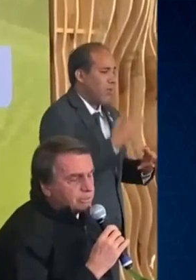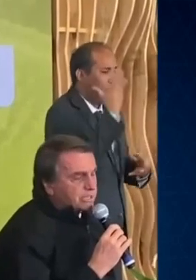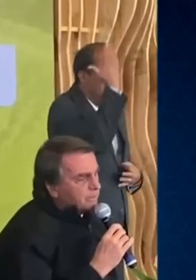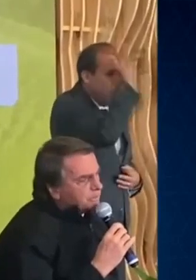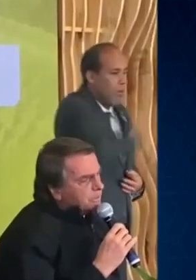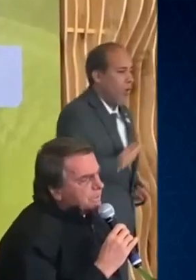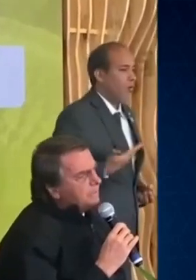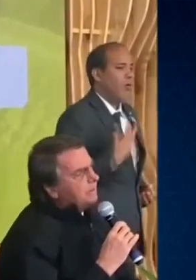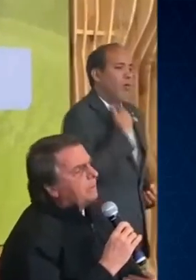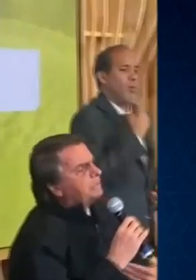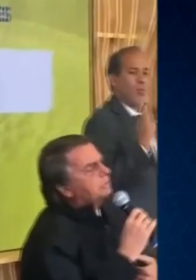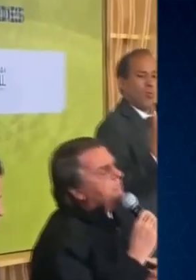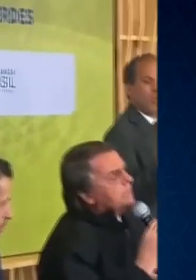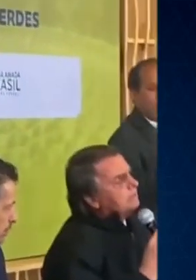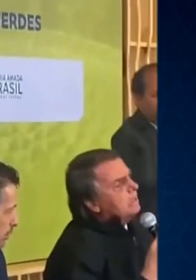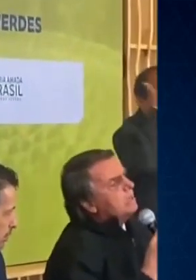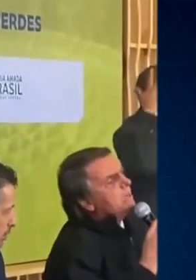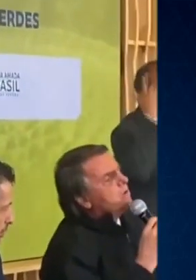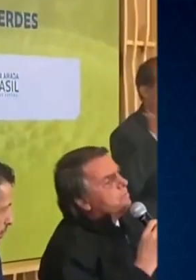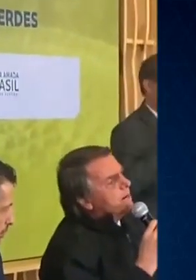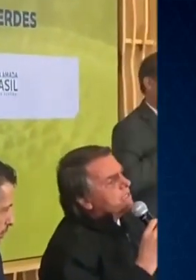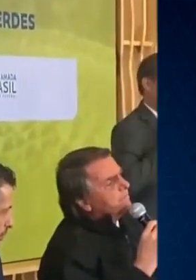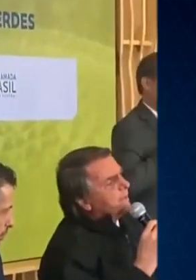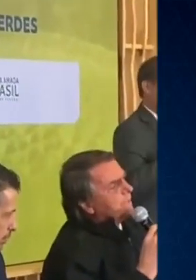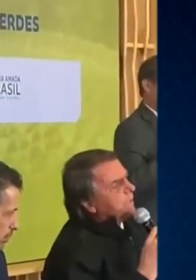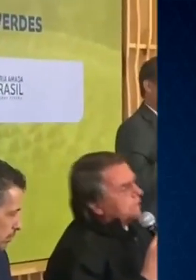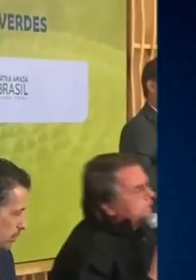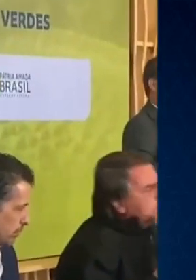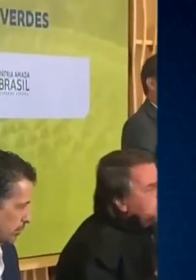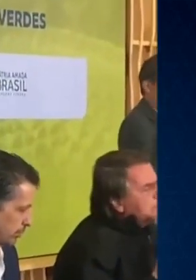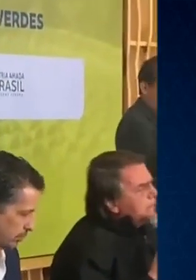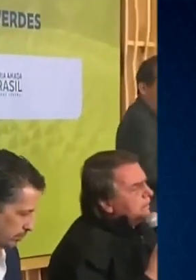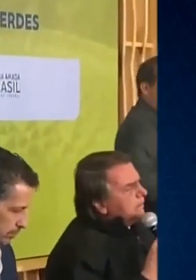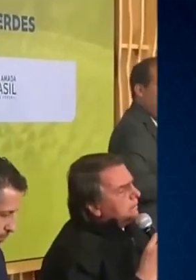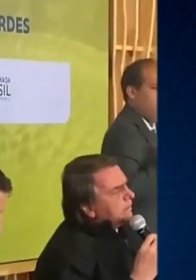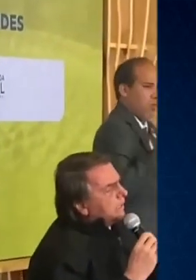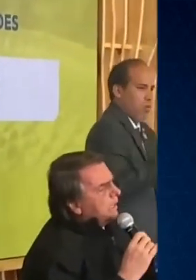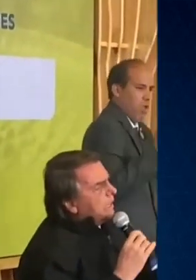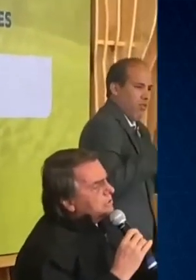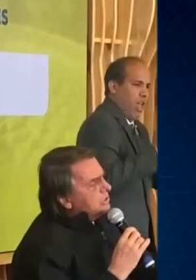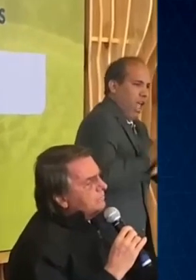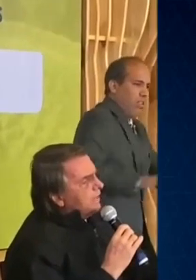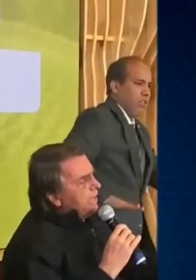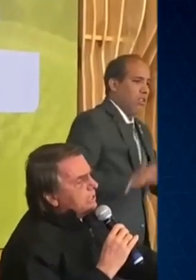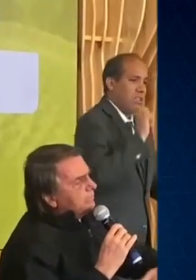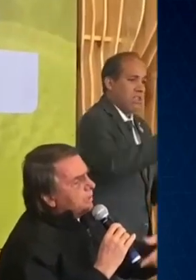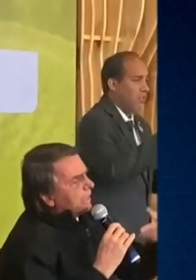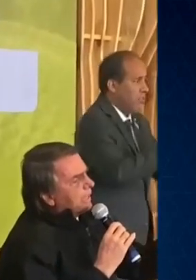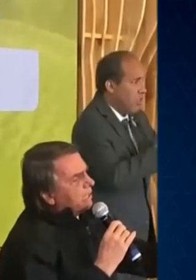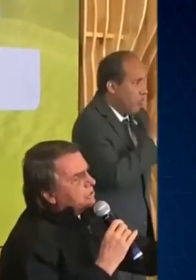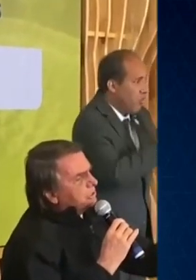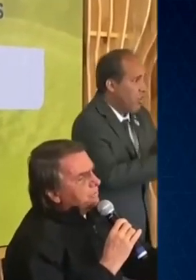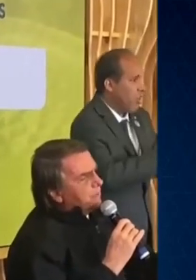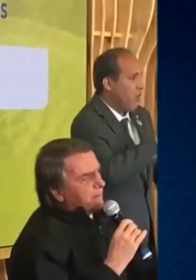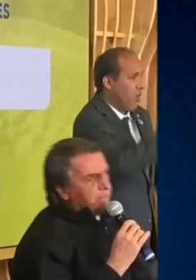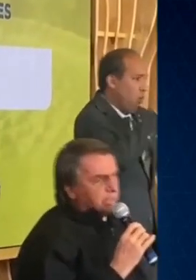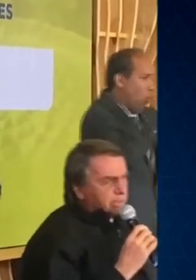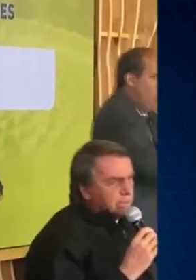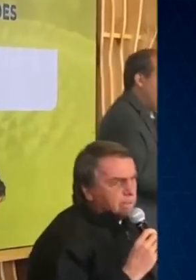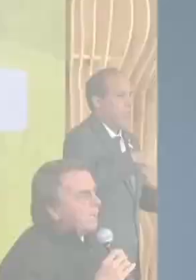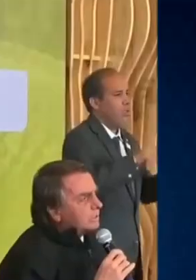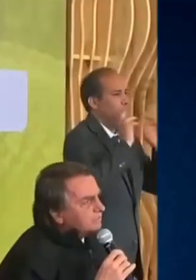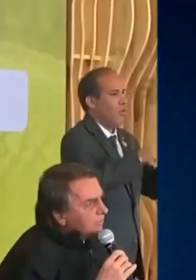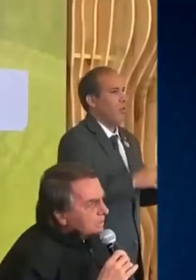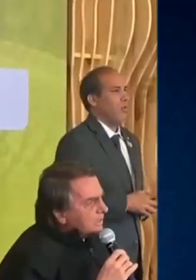Não serão duas ou três pessoas que vão bater no peito, eu mando, vai ser assim, e quem agir diferente, eu vou caçar registro